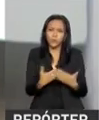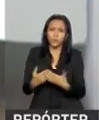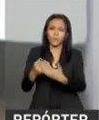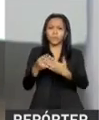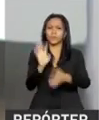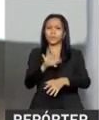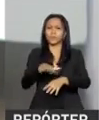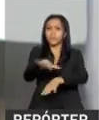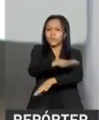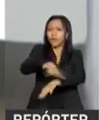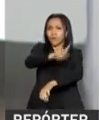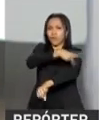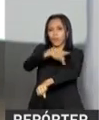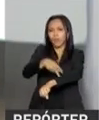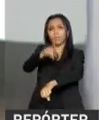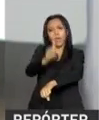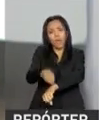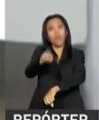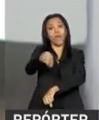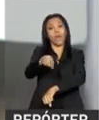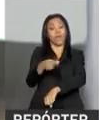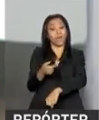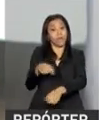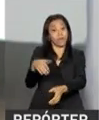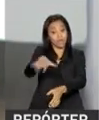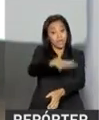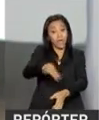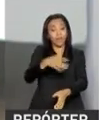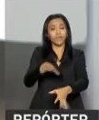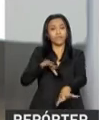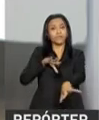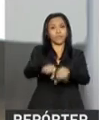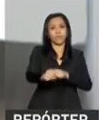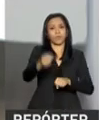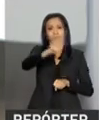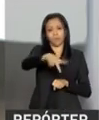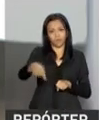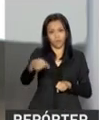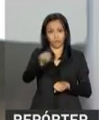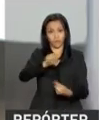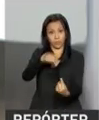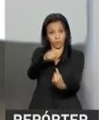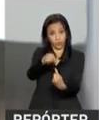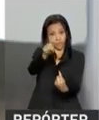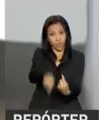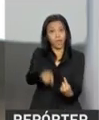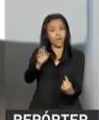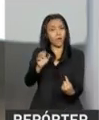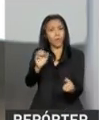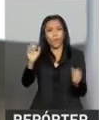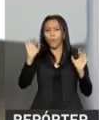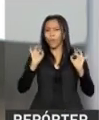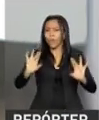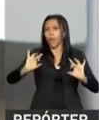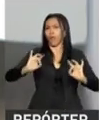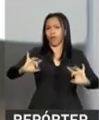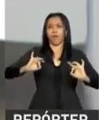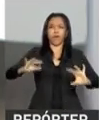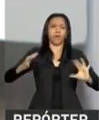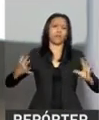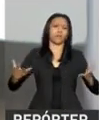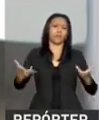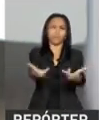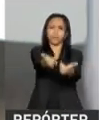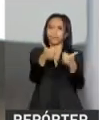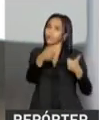programa institucional de bolsas de iniciação à docência e pretende melhorar a qualidade da formação